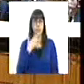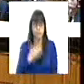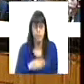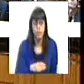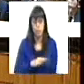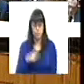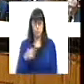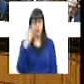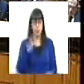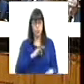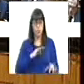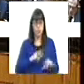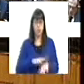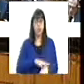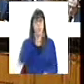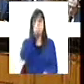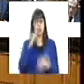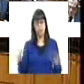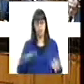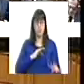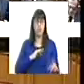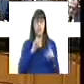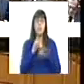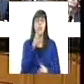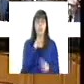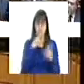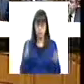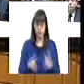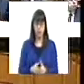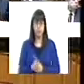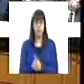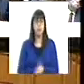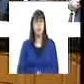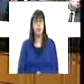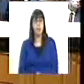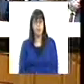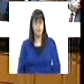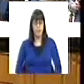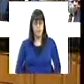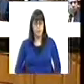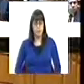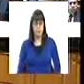Muito obrigada, Sr. Presidente. Senhoras e senhores membros do Governo, senhoras e senhores deputados,